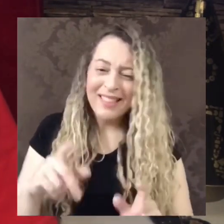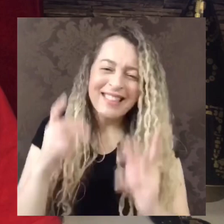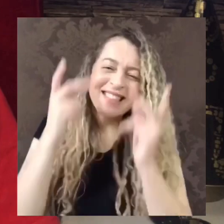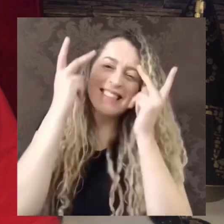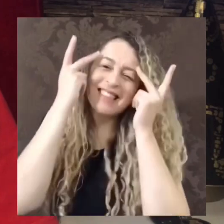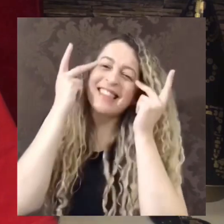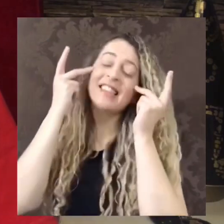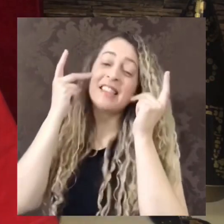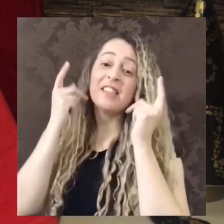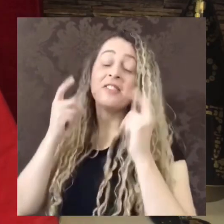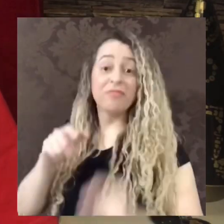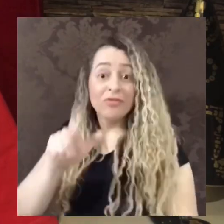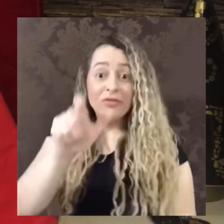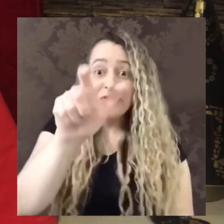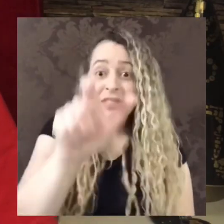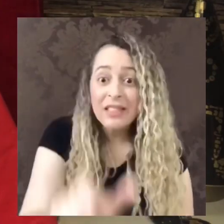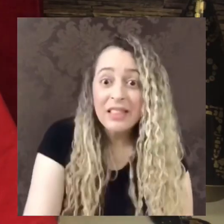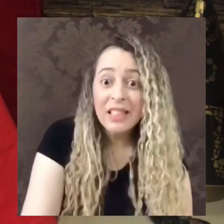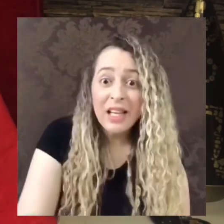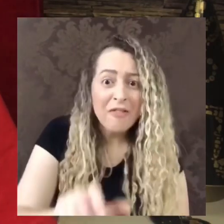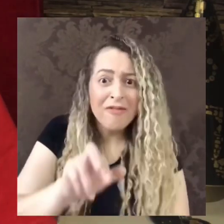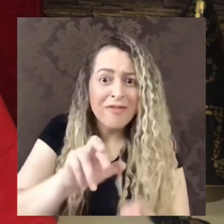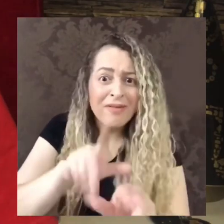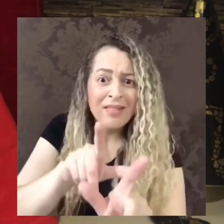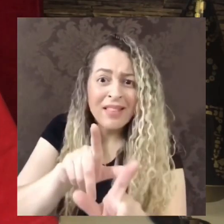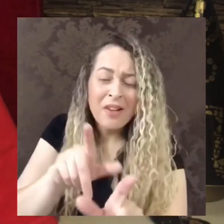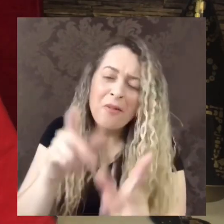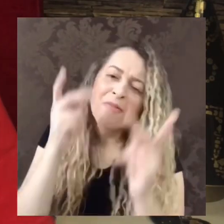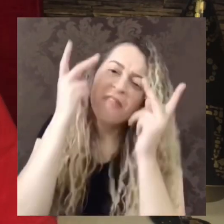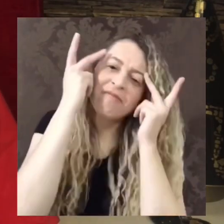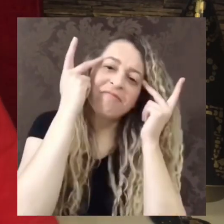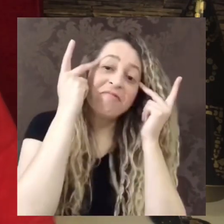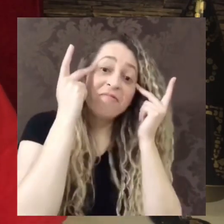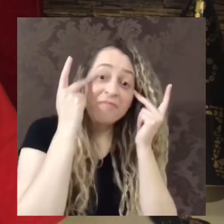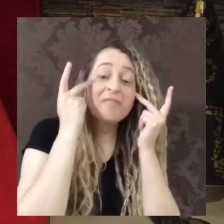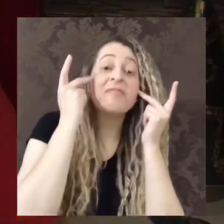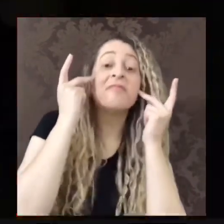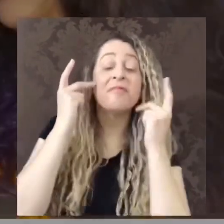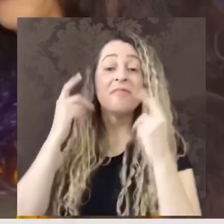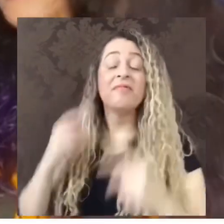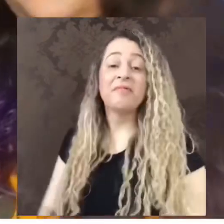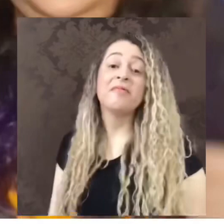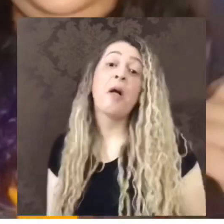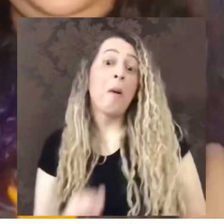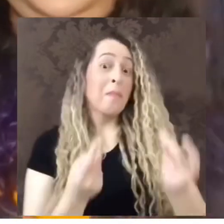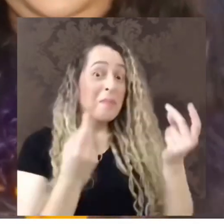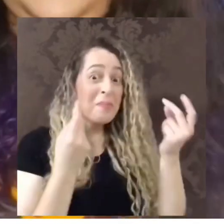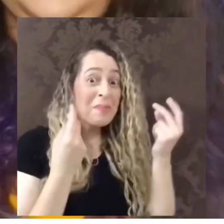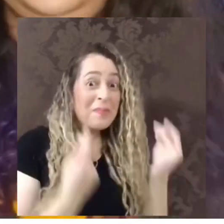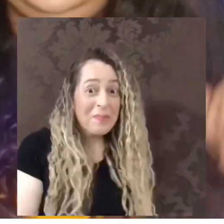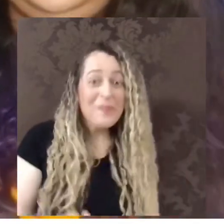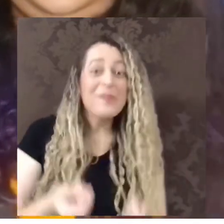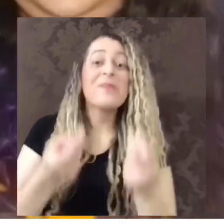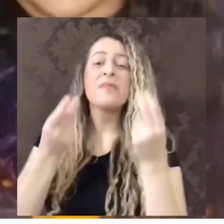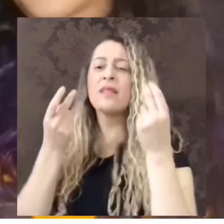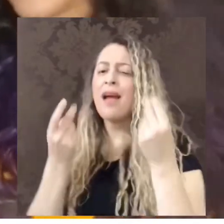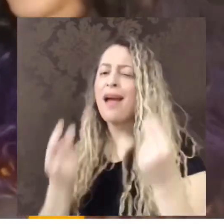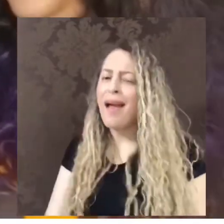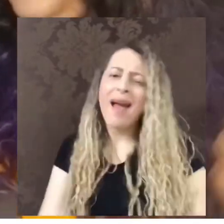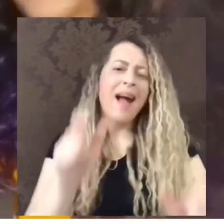Ser diferente é normal. Ser diferente é normal. Ser diferente é